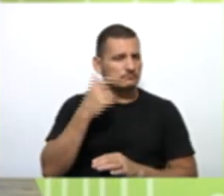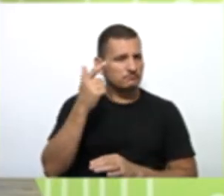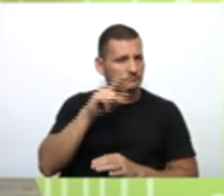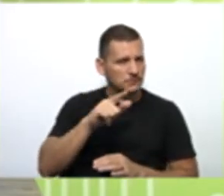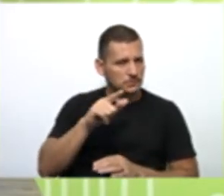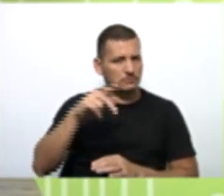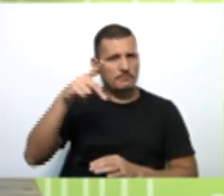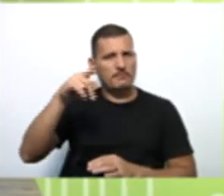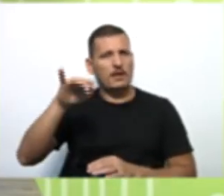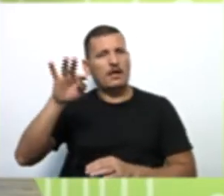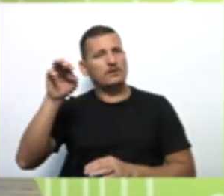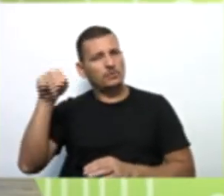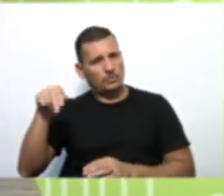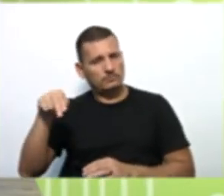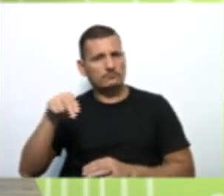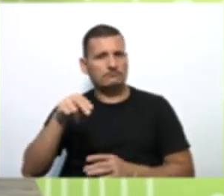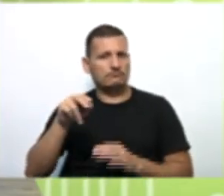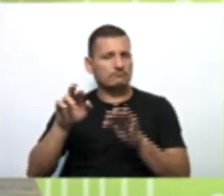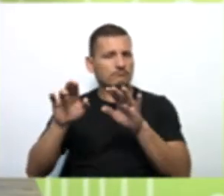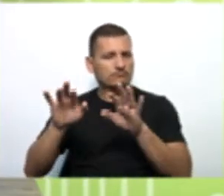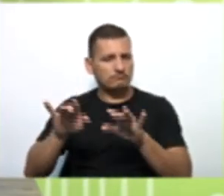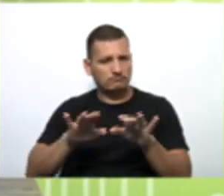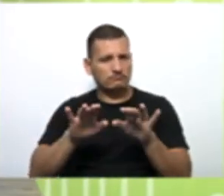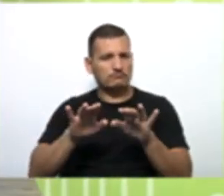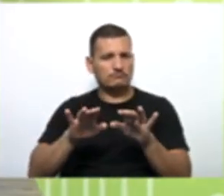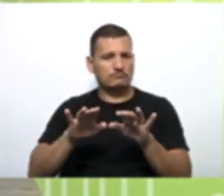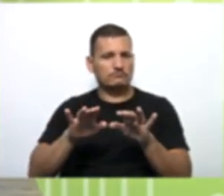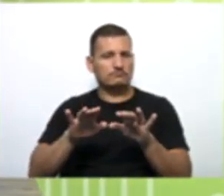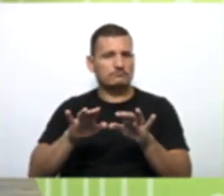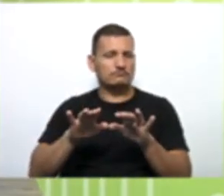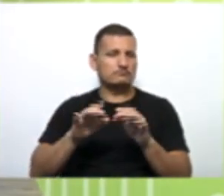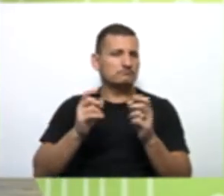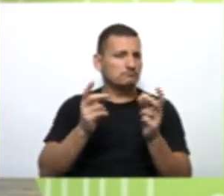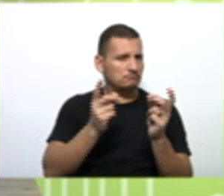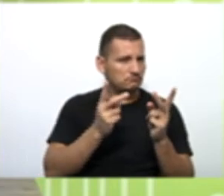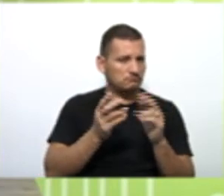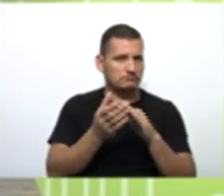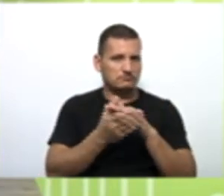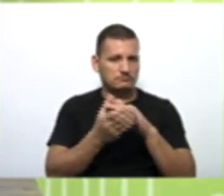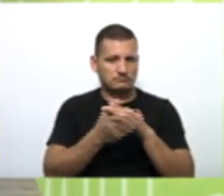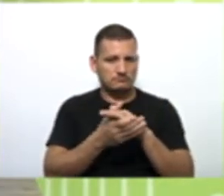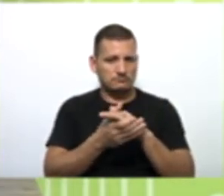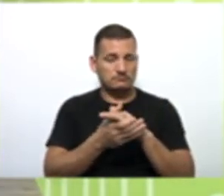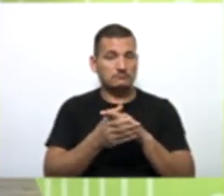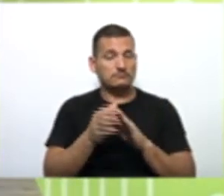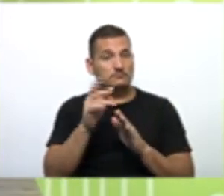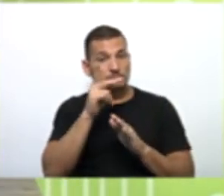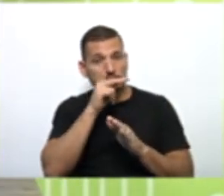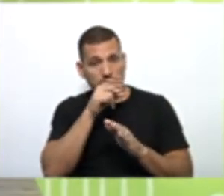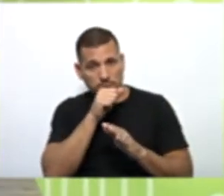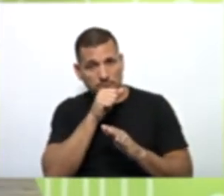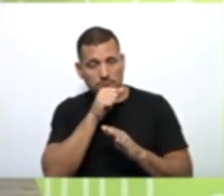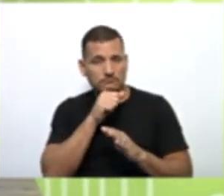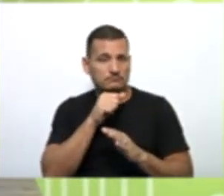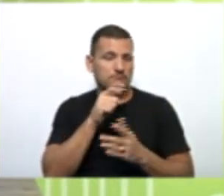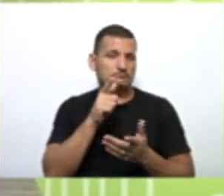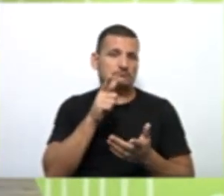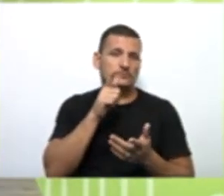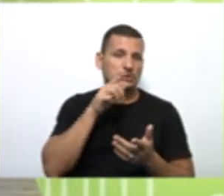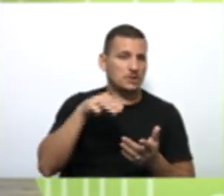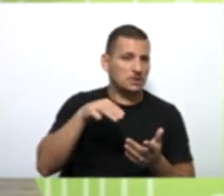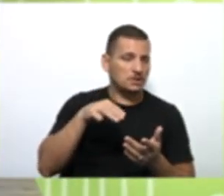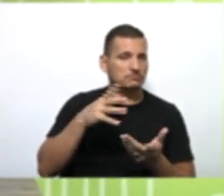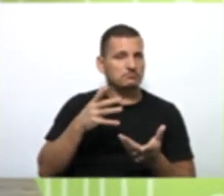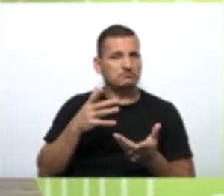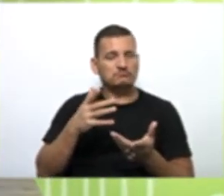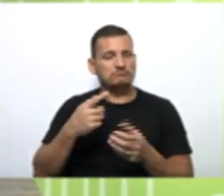Python para desenvolver um site de venda de sapato? Em Porto Velho, em Guajará, em Santa